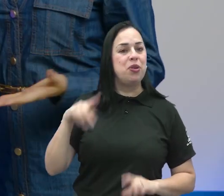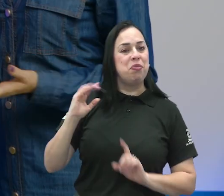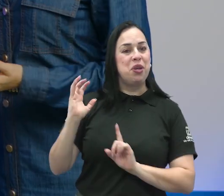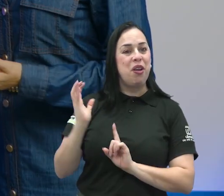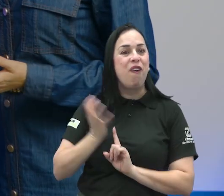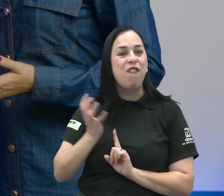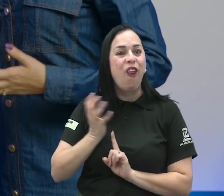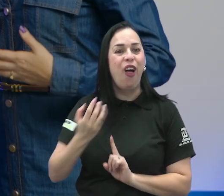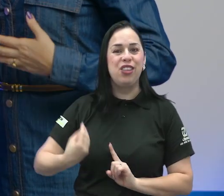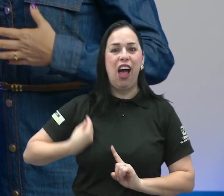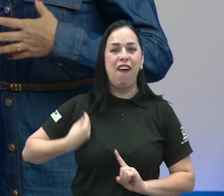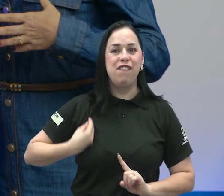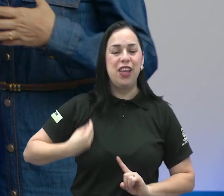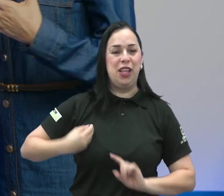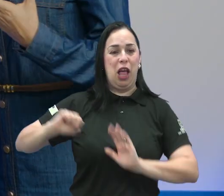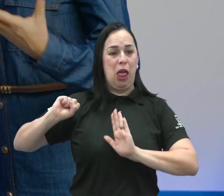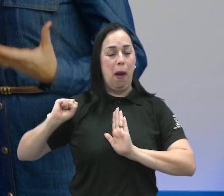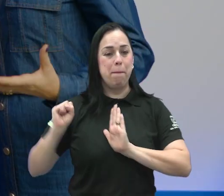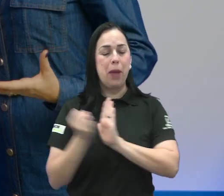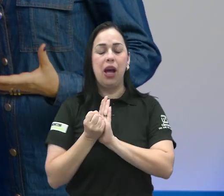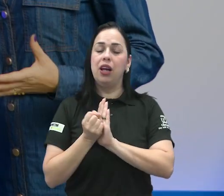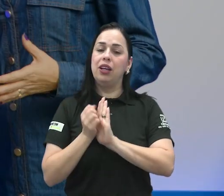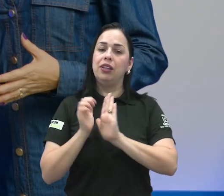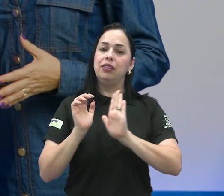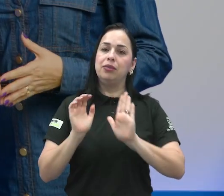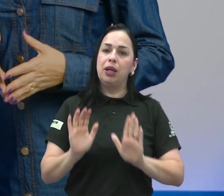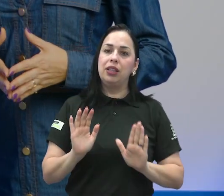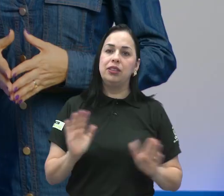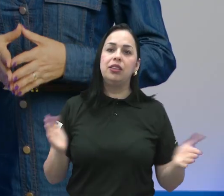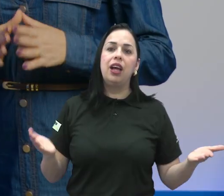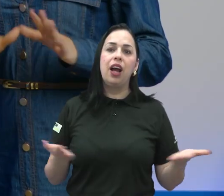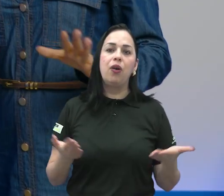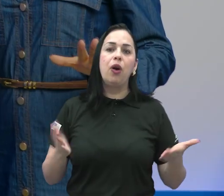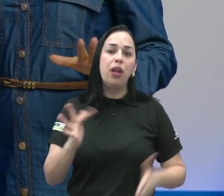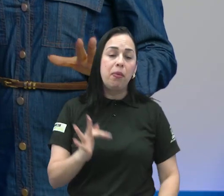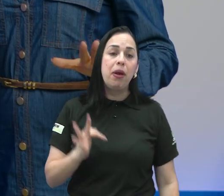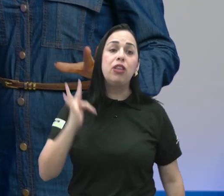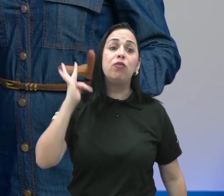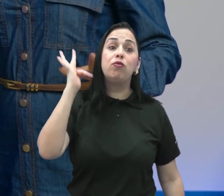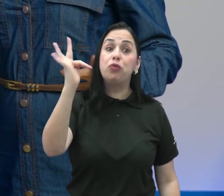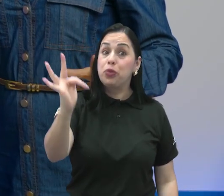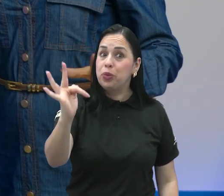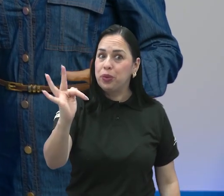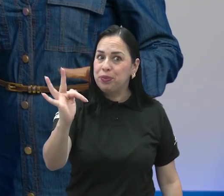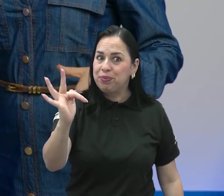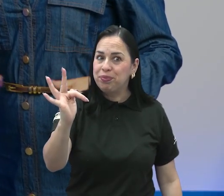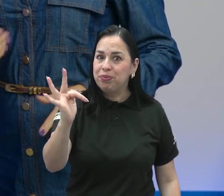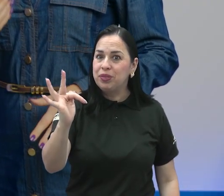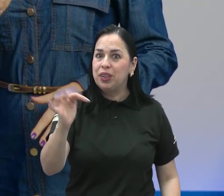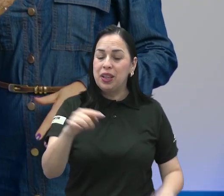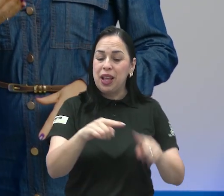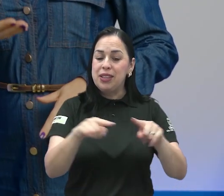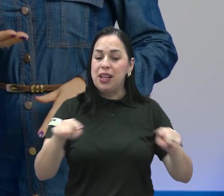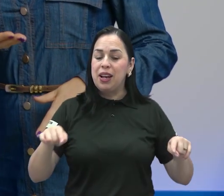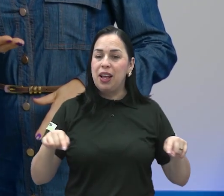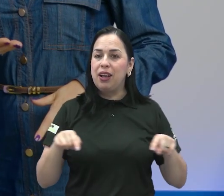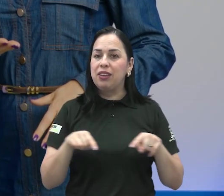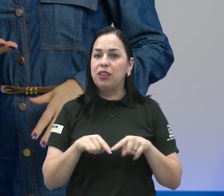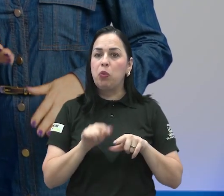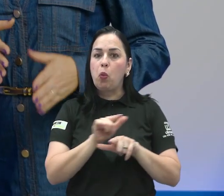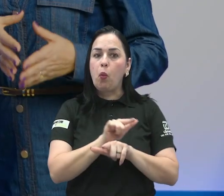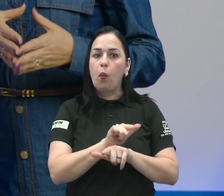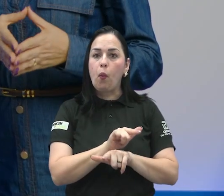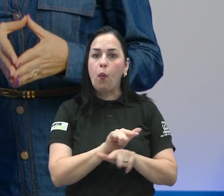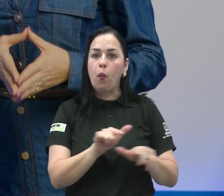marcou ali a nossa vida na escola, né? Imagina então um futuro onde as salas de aula